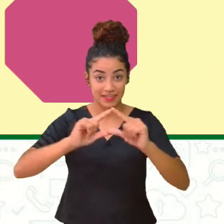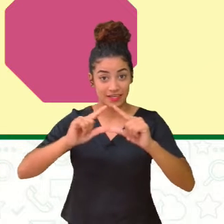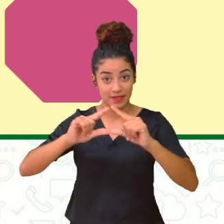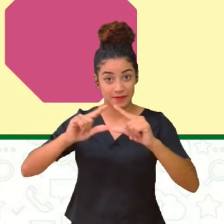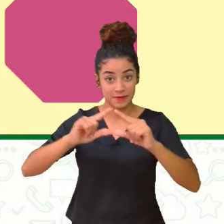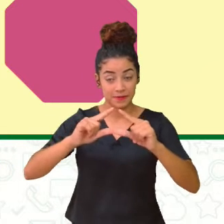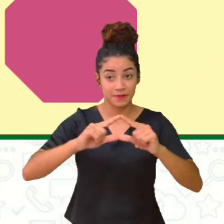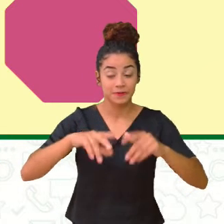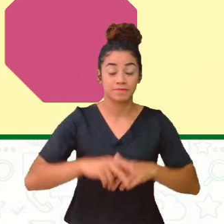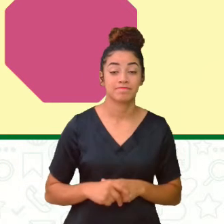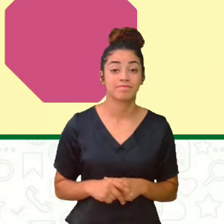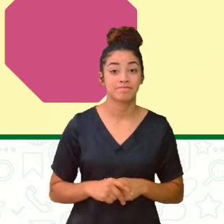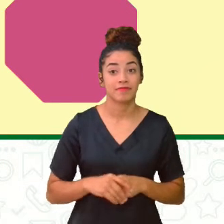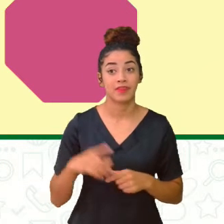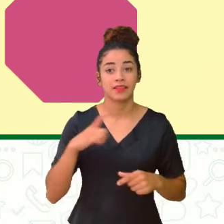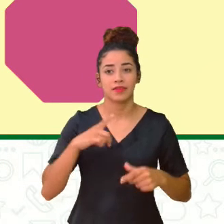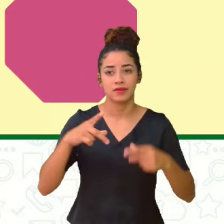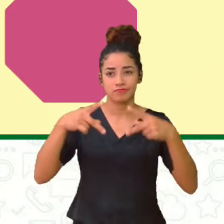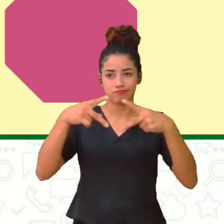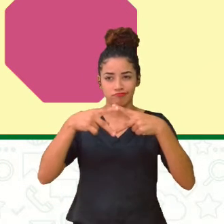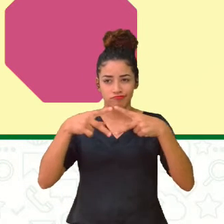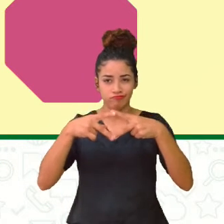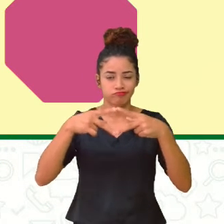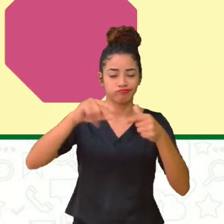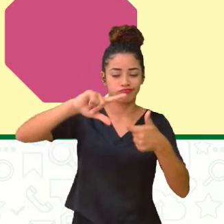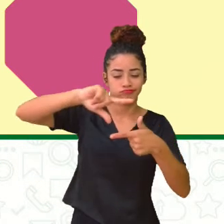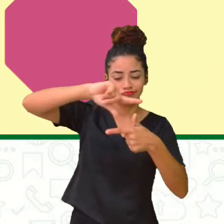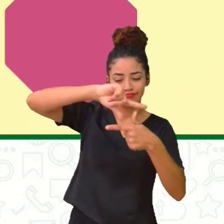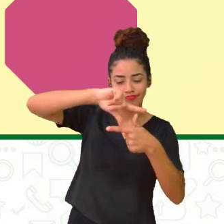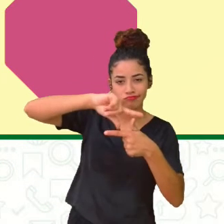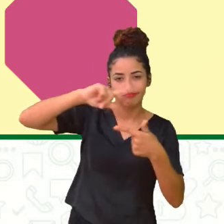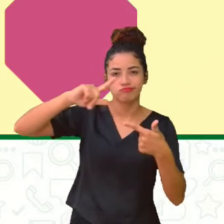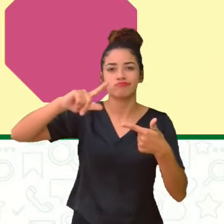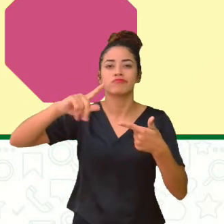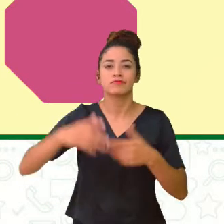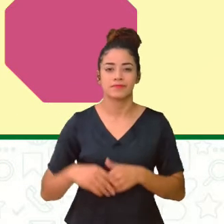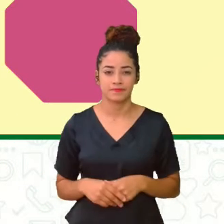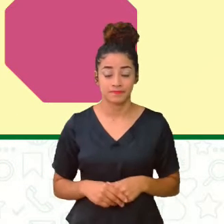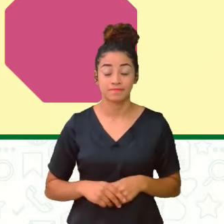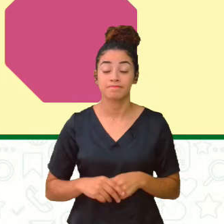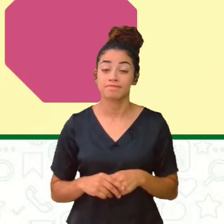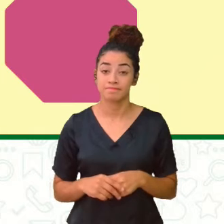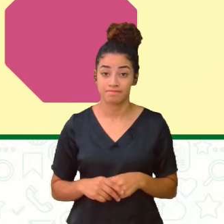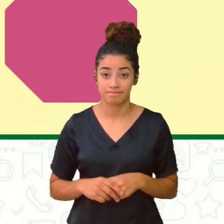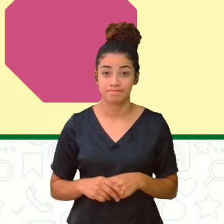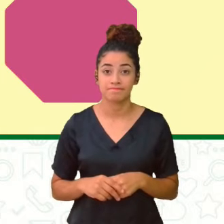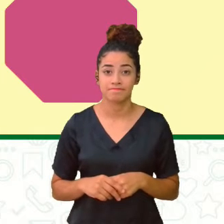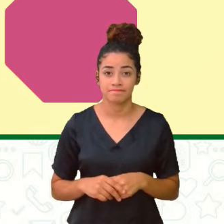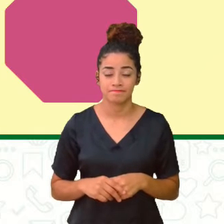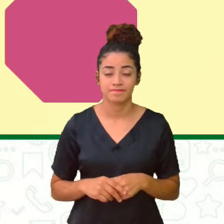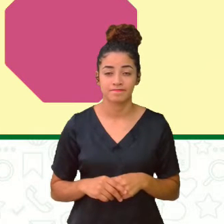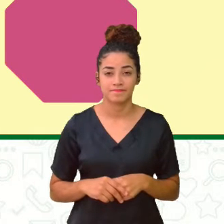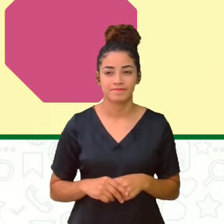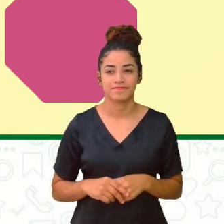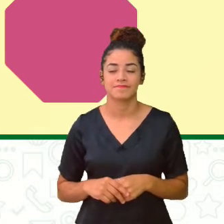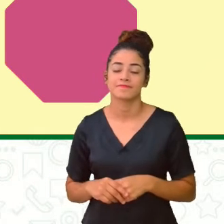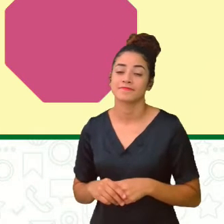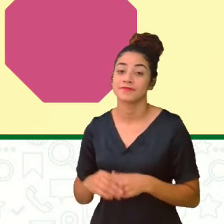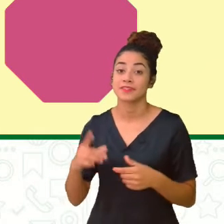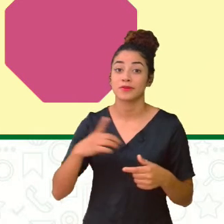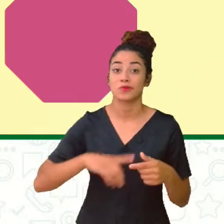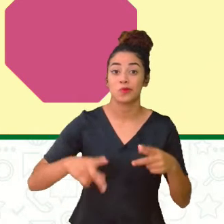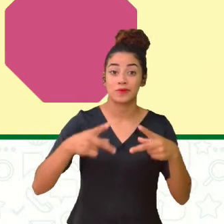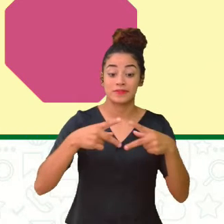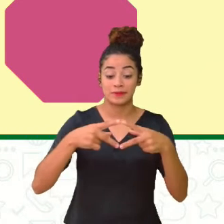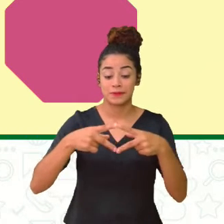né? Tenho um pentágono, um hexágono, um quadrado, né? E aí? Um